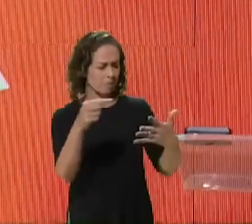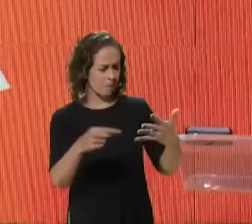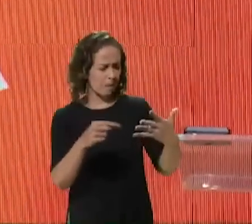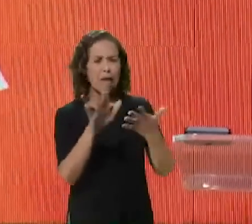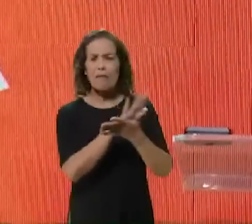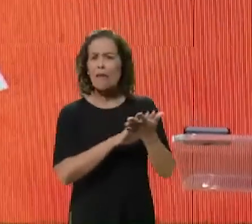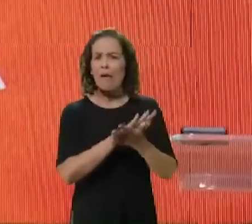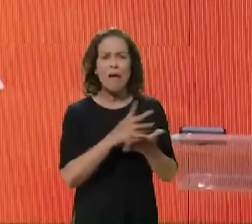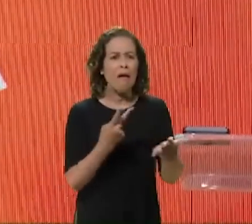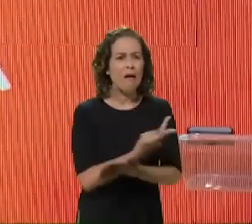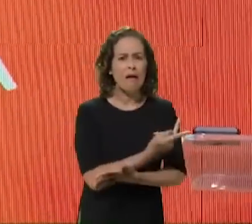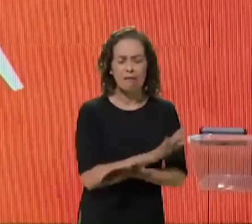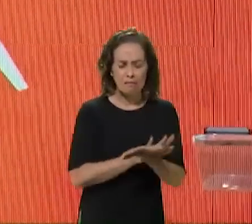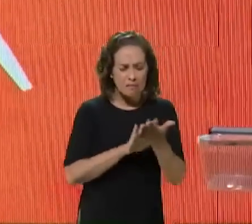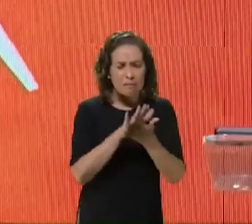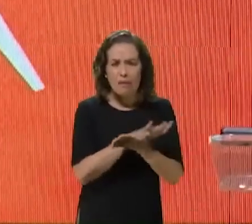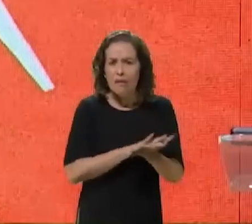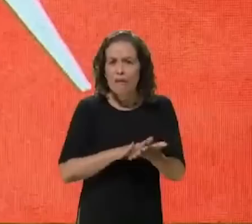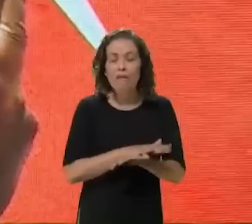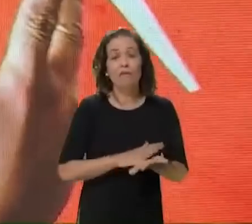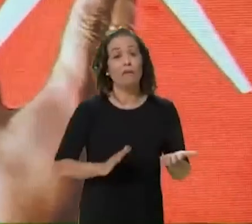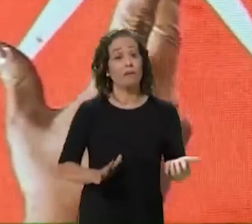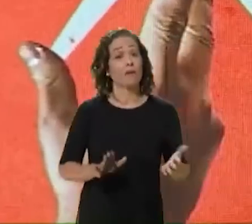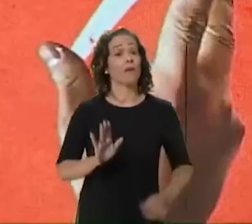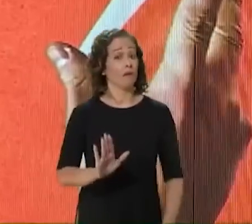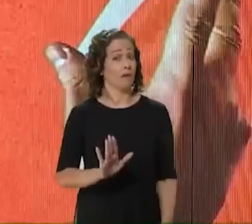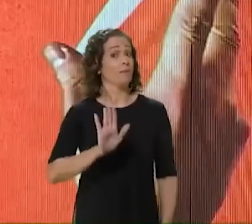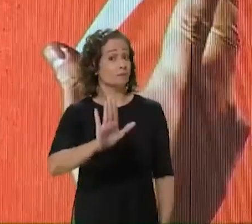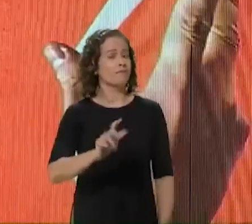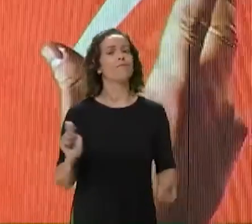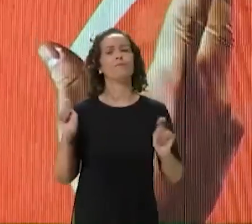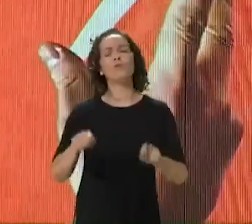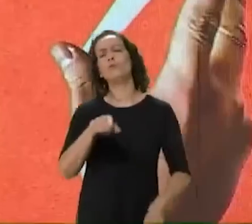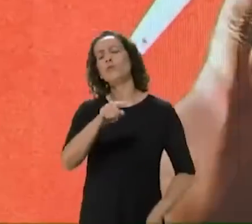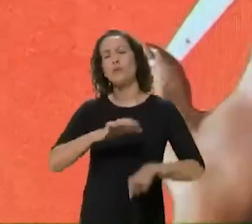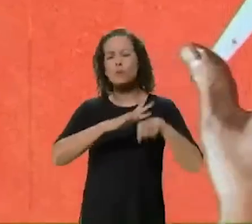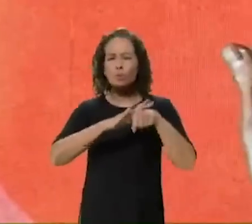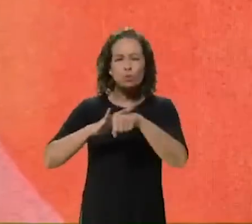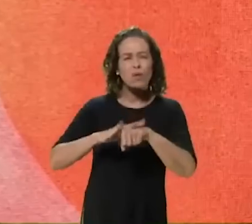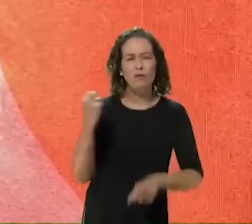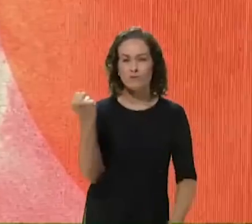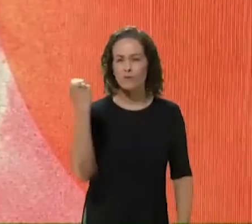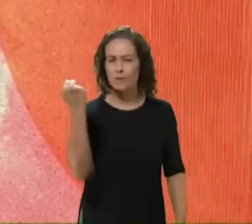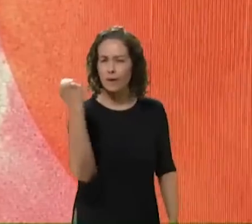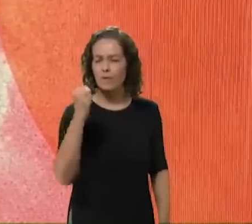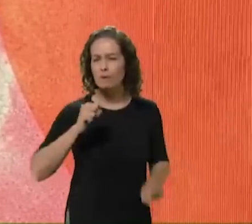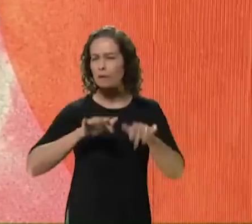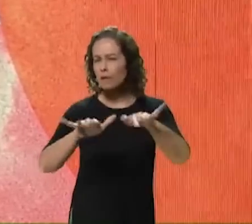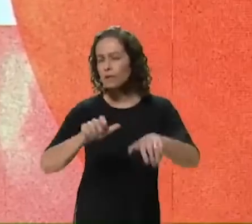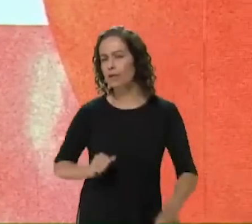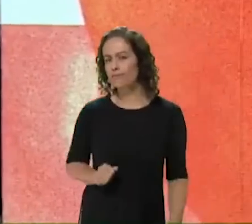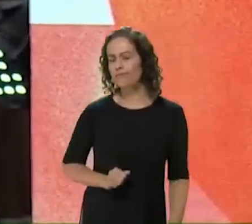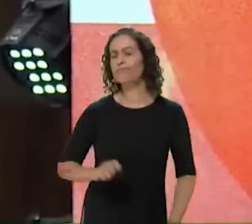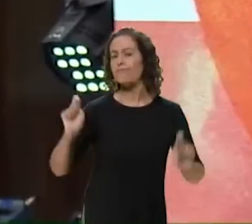não é a frase ruim de tudo, não. Porque podia estar acontecendo um câncer. Podia estar acontecendo uma depressão.